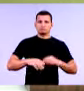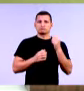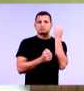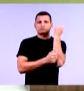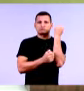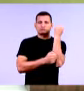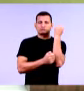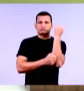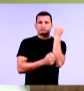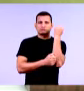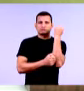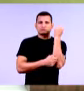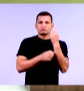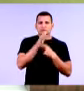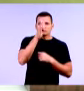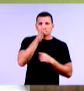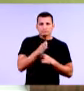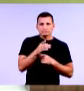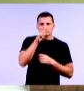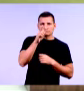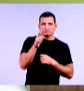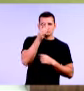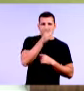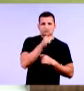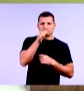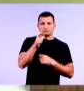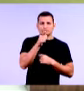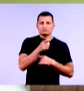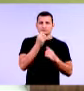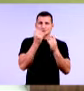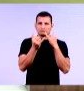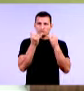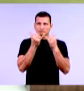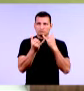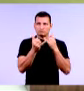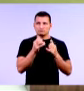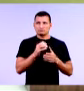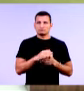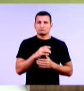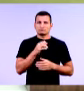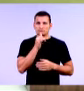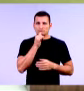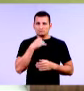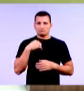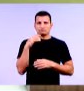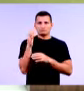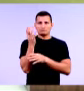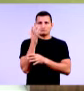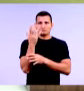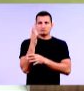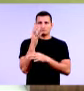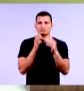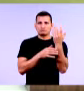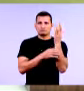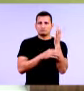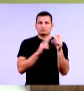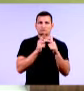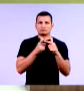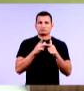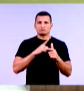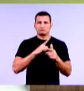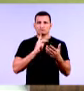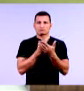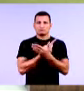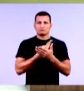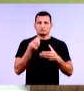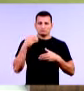para poder comandar nosso corpo, né? De modo geral, né? Se eu estou gesticulando aqui, é porque está ocorrendo esse processo de